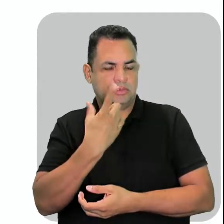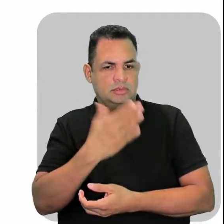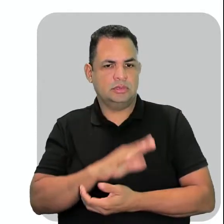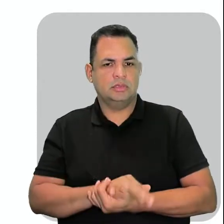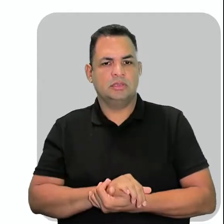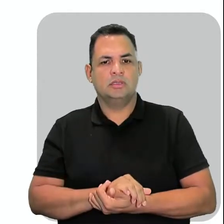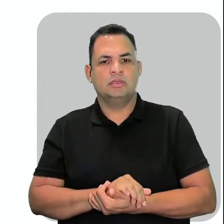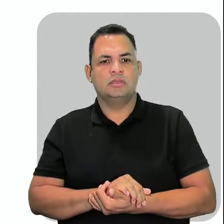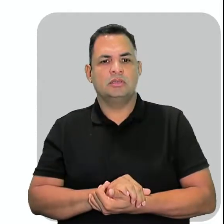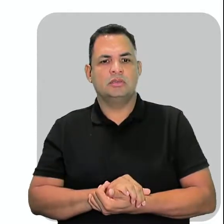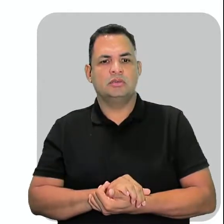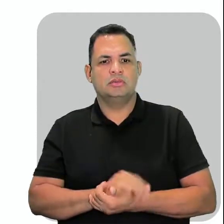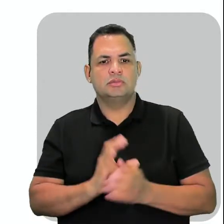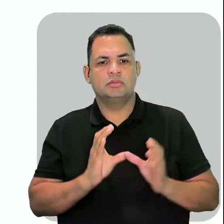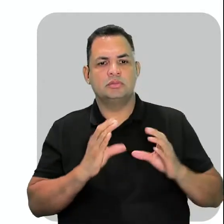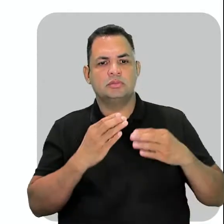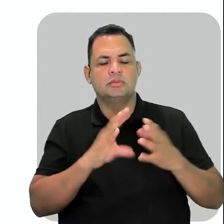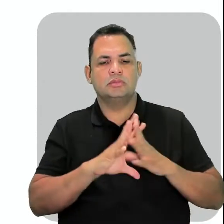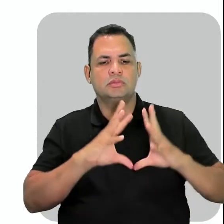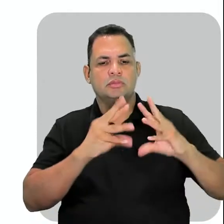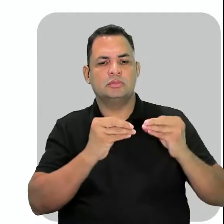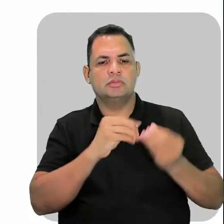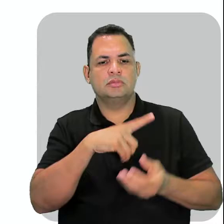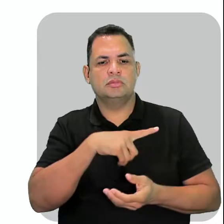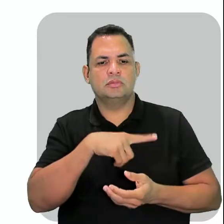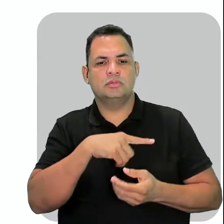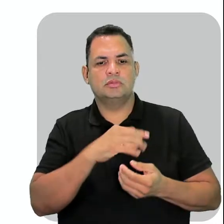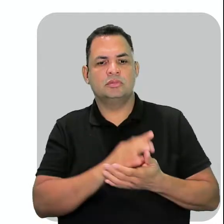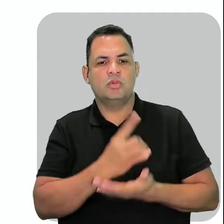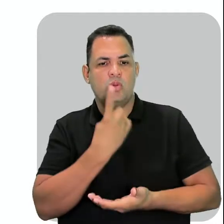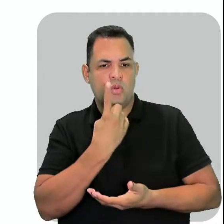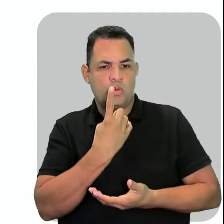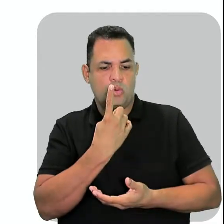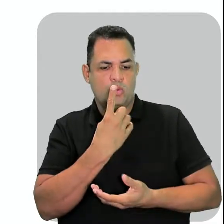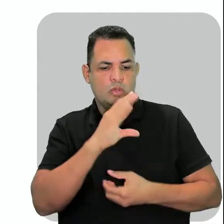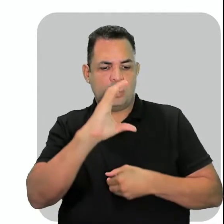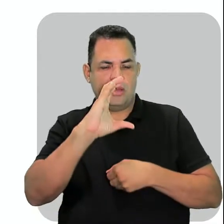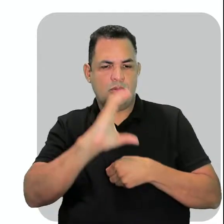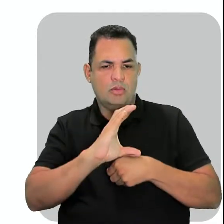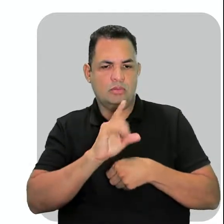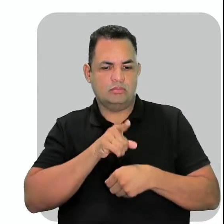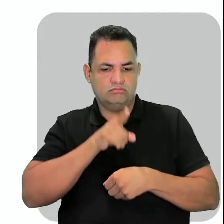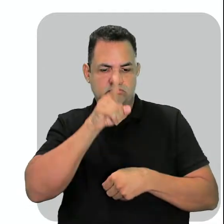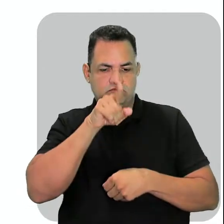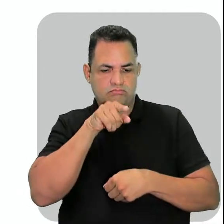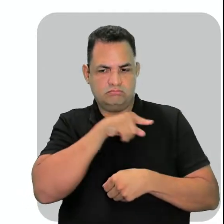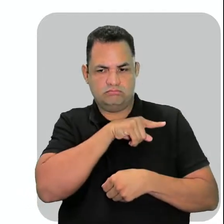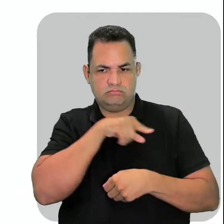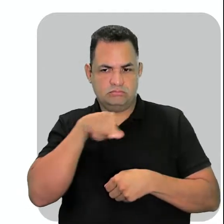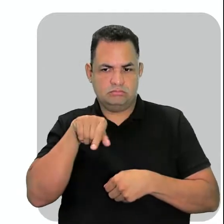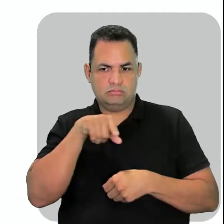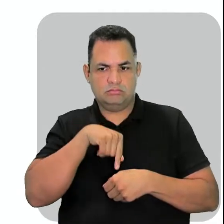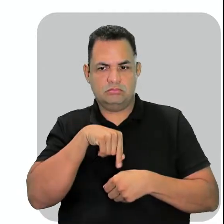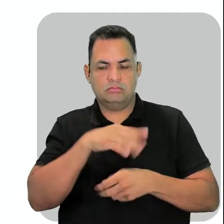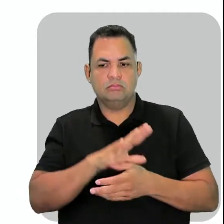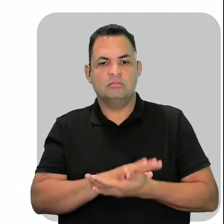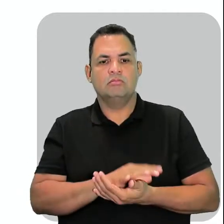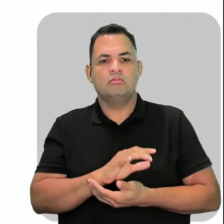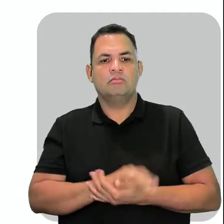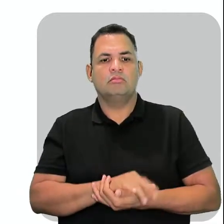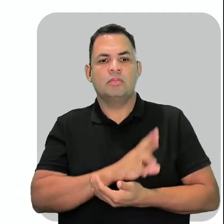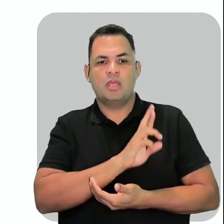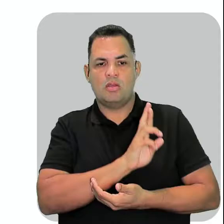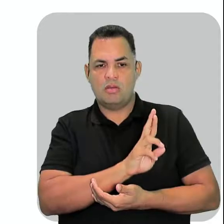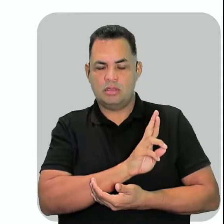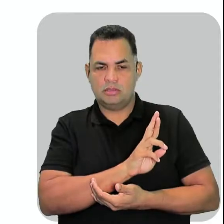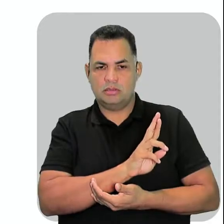observar, os grupos, todos eles estão ligados a um único carbono. Ó, eu tenho um grupo aqui que é o radical